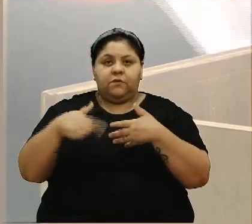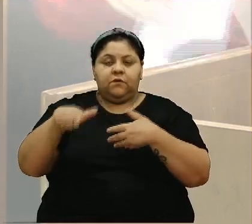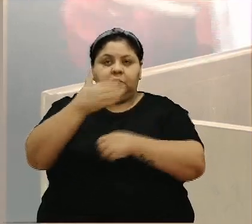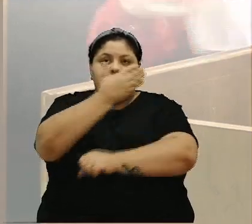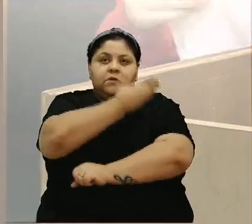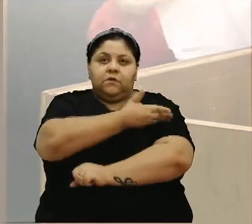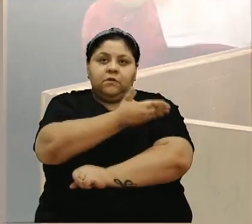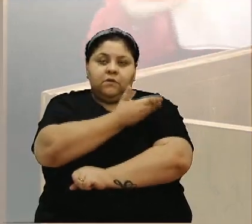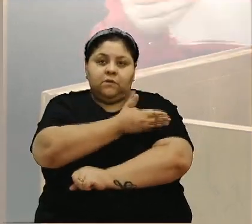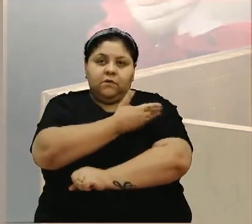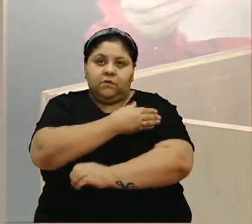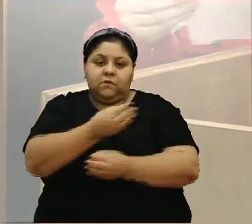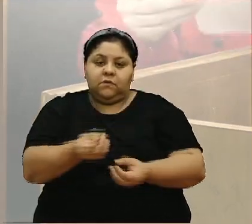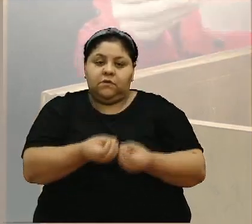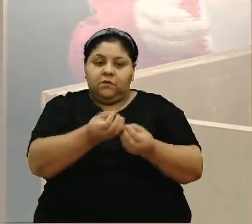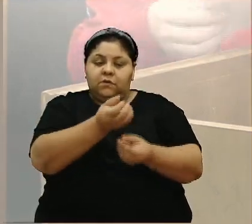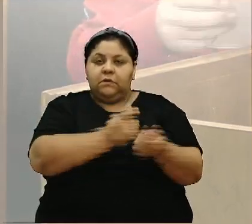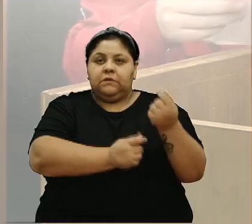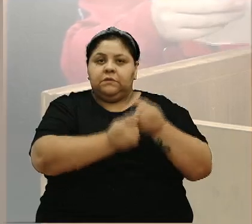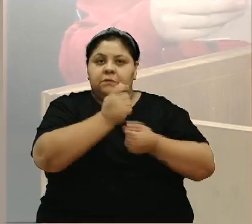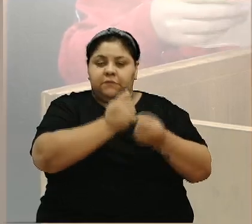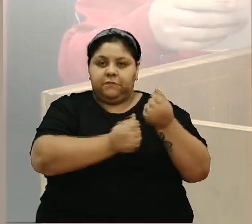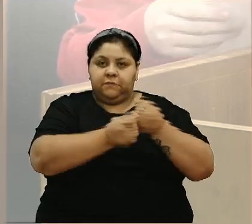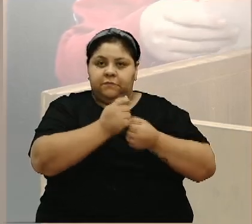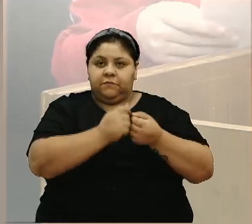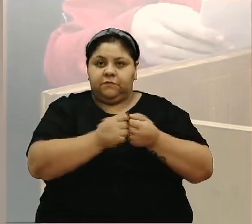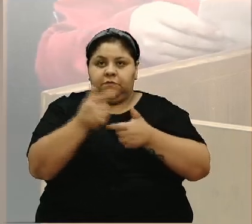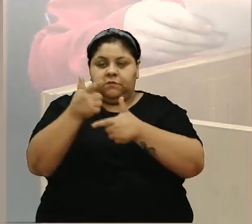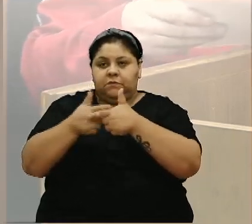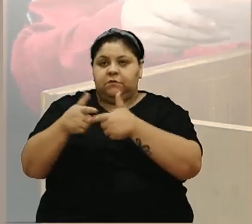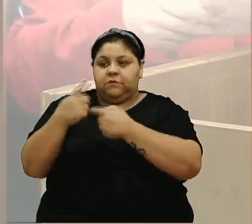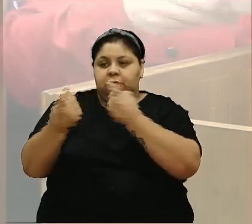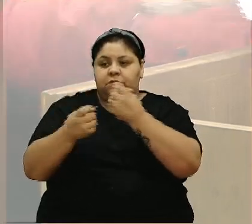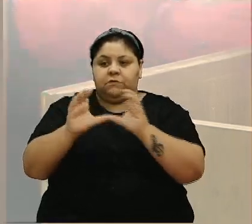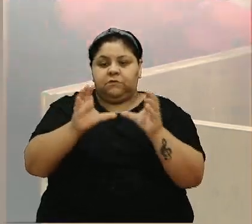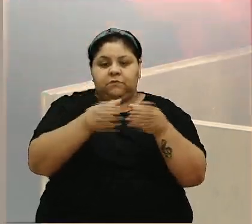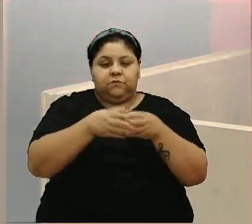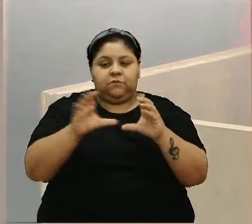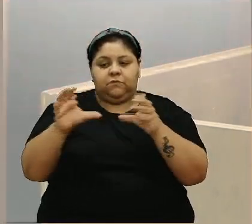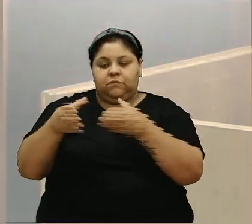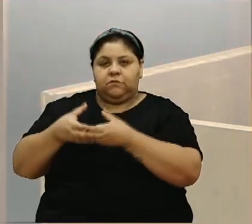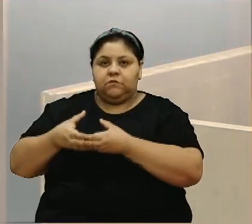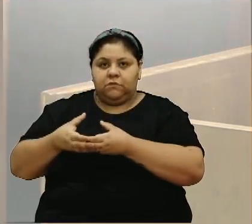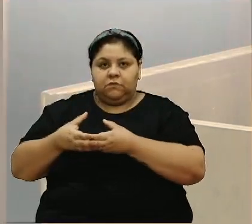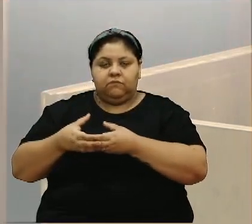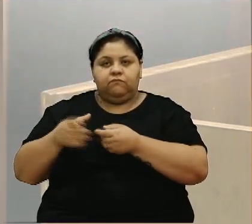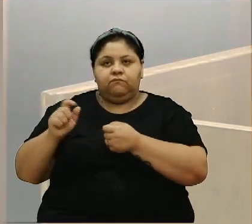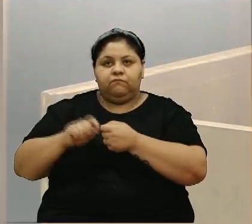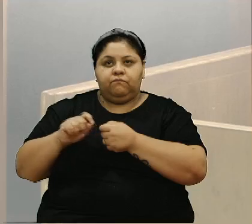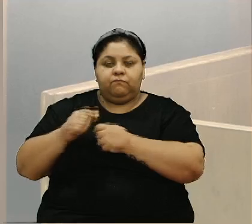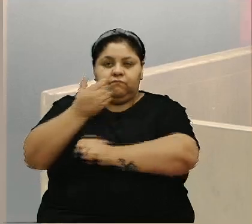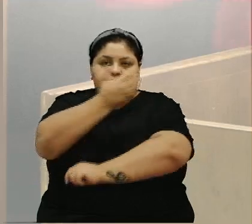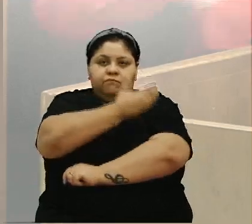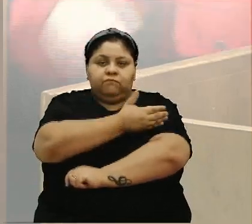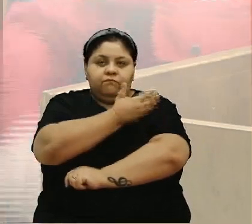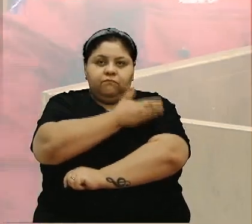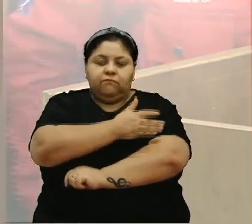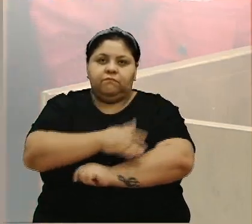treinamentos que a gente dá nas empresas. A gente se divide em alguns grupos, onde a gente faz os treinamentos